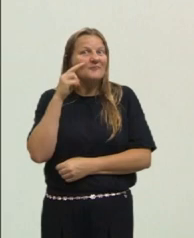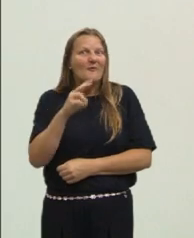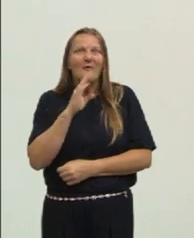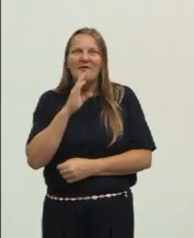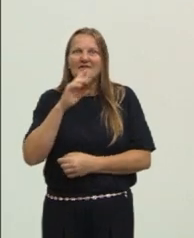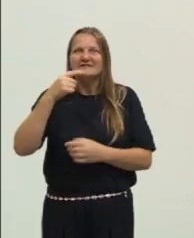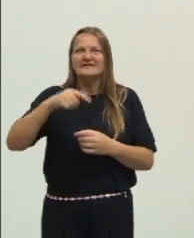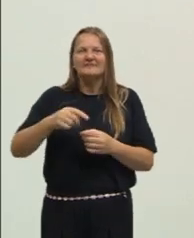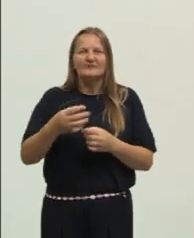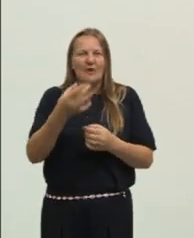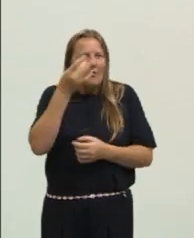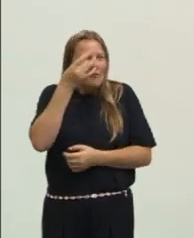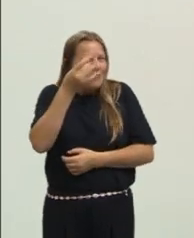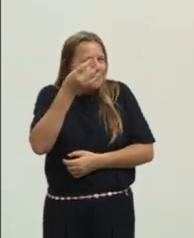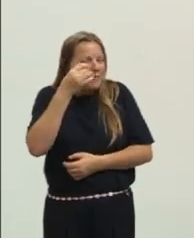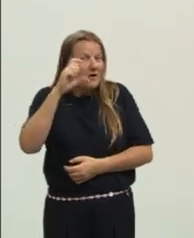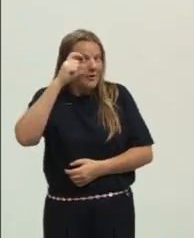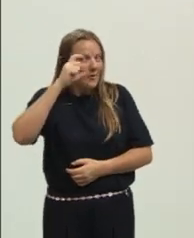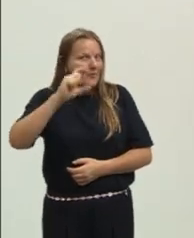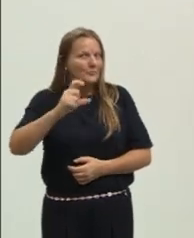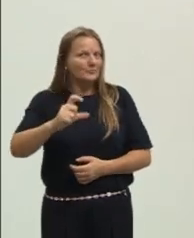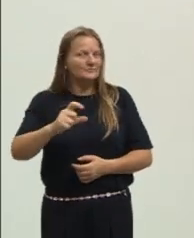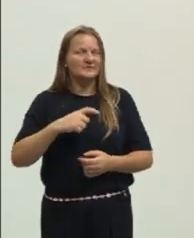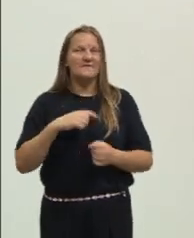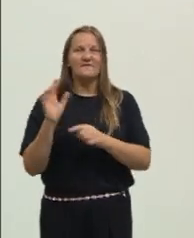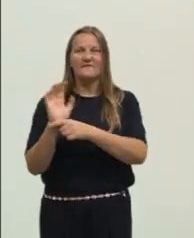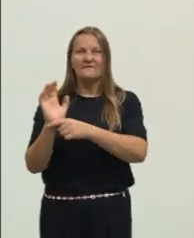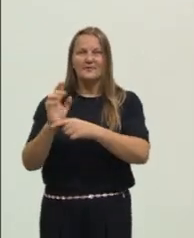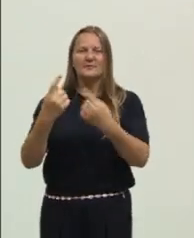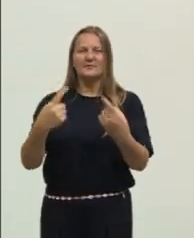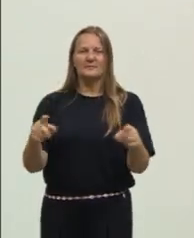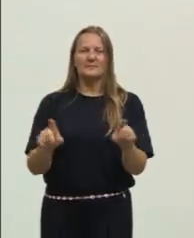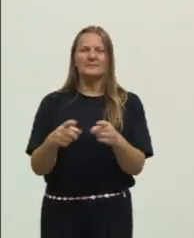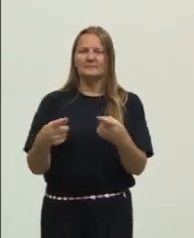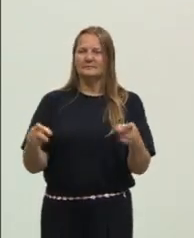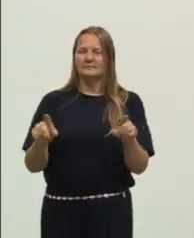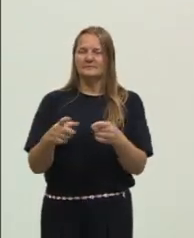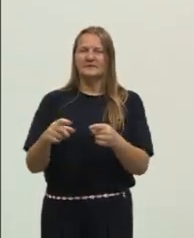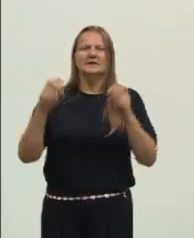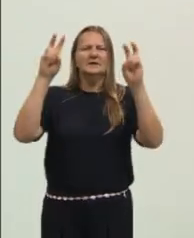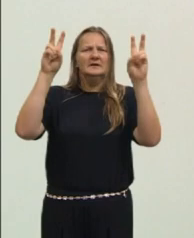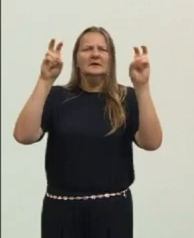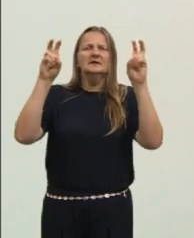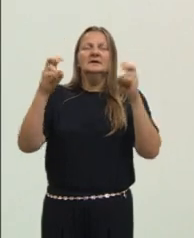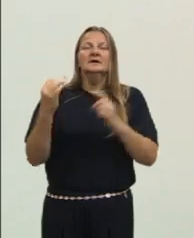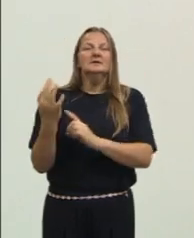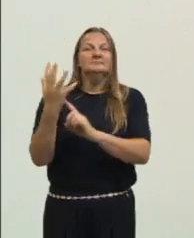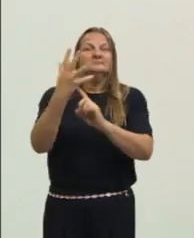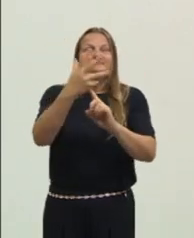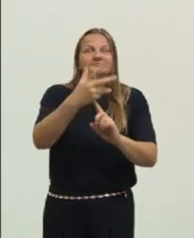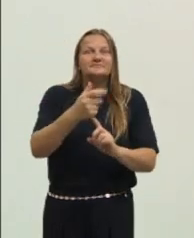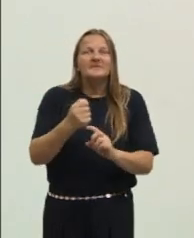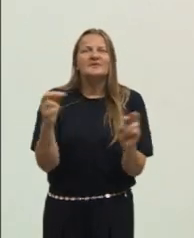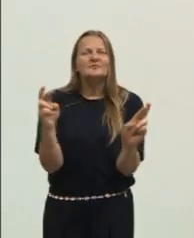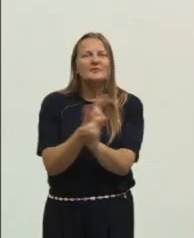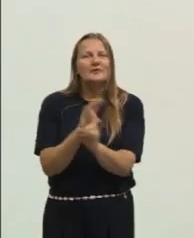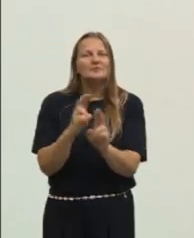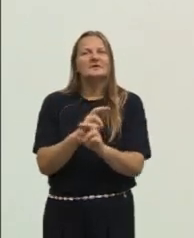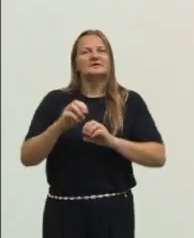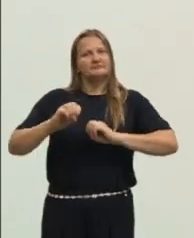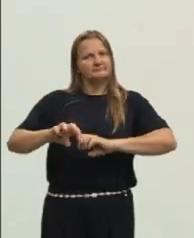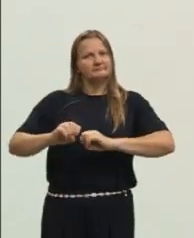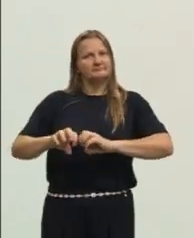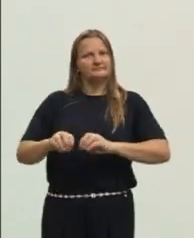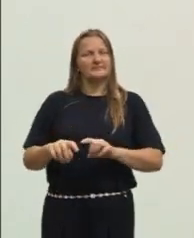aguçada curiosidade Claro quando fala que filmes músicas são são temas a arte relacionado com a educação né